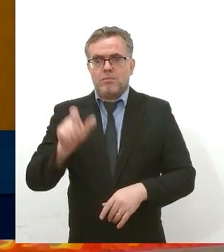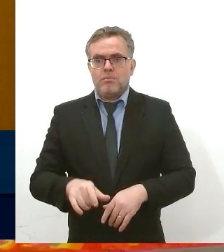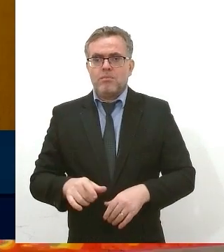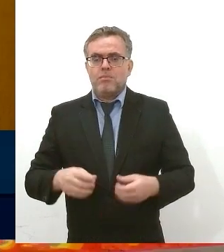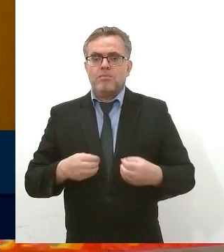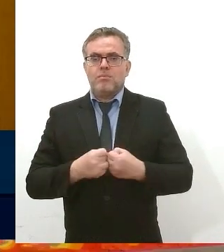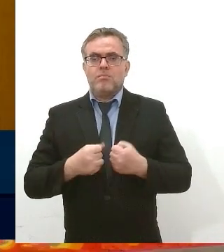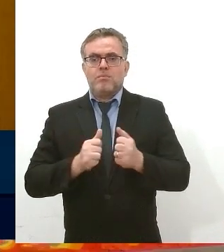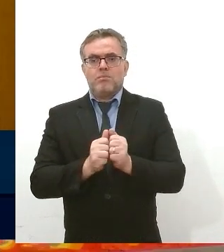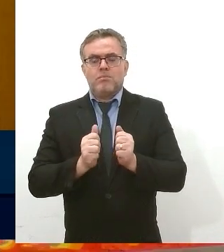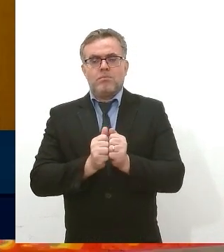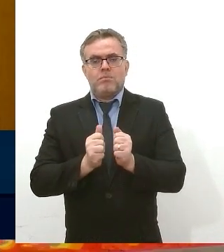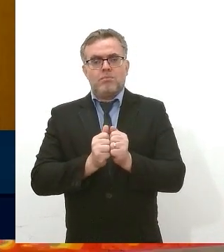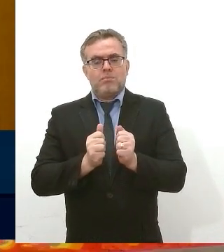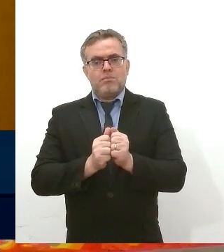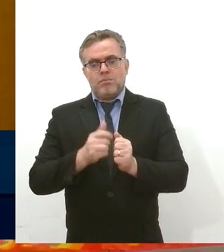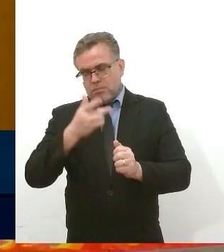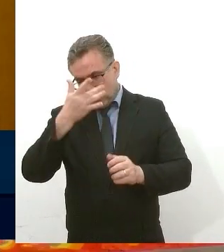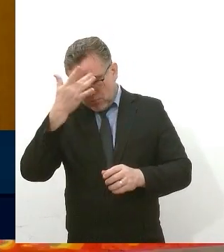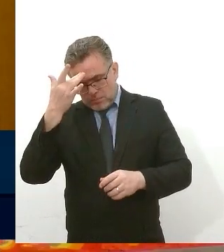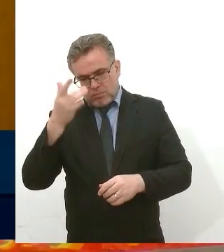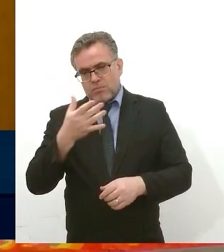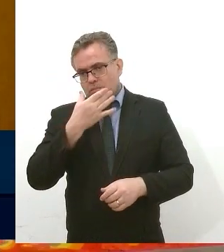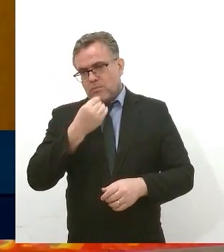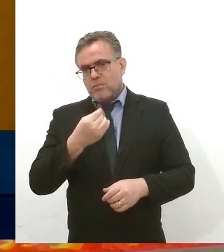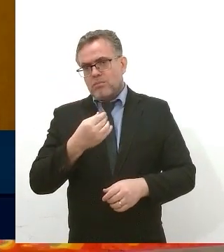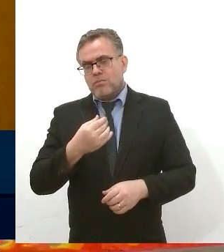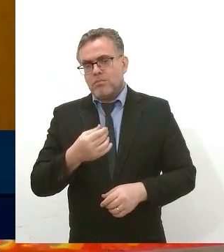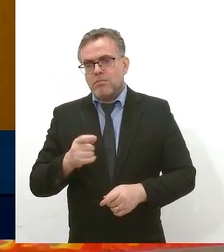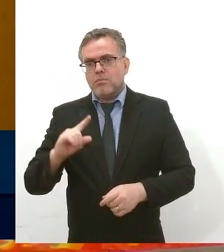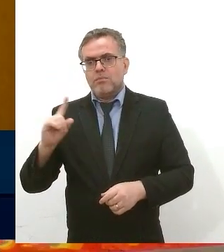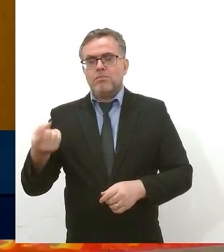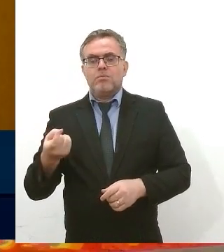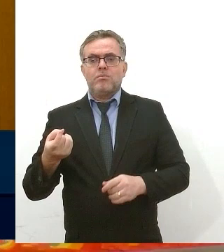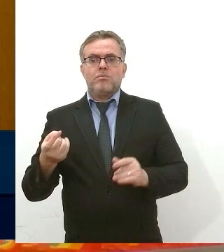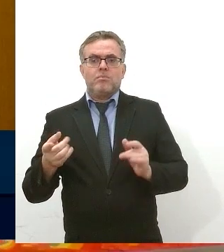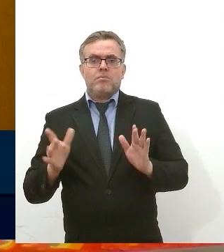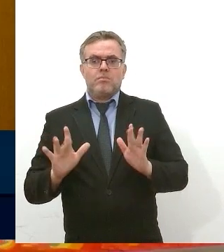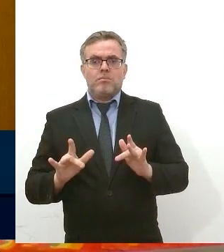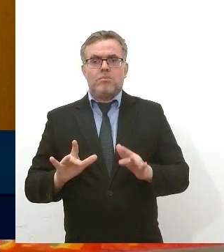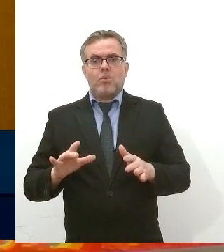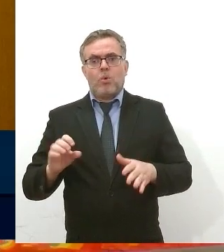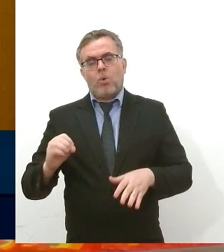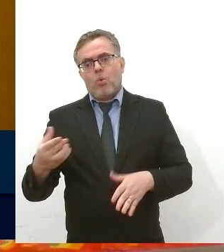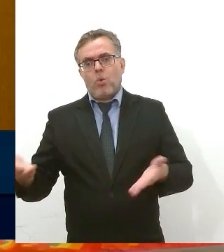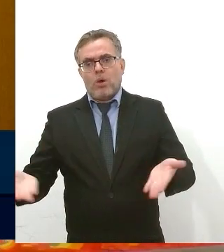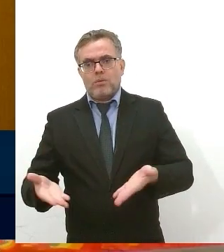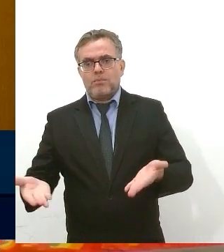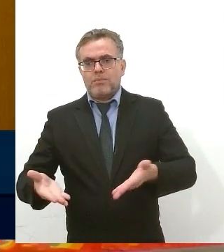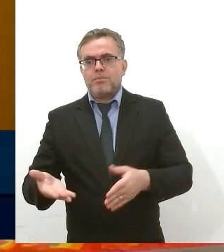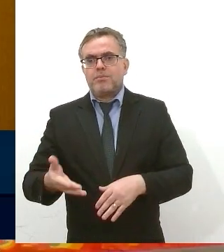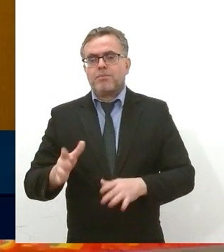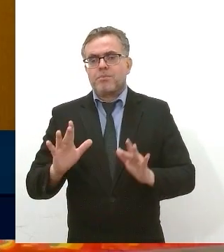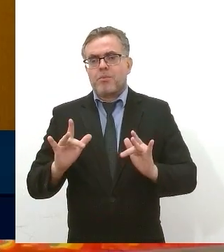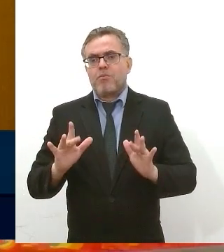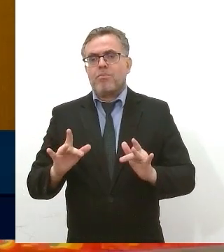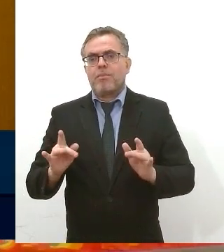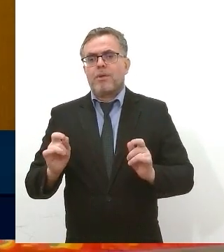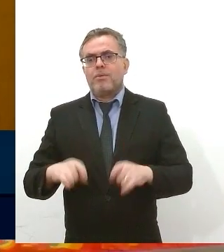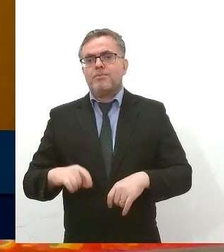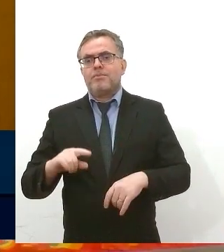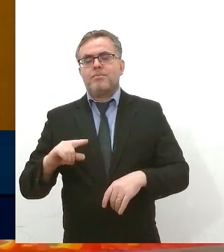vezes homens, ex-companheiros ou atuais companheiros, ex-namorados, noivos,